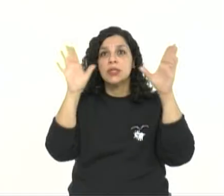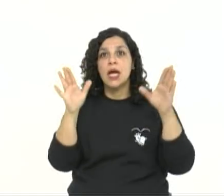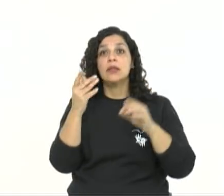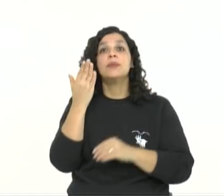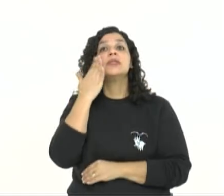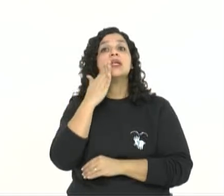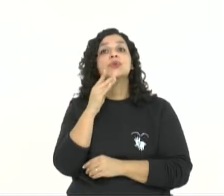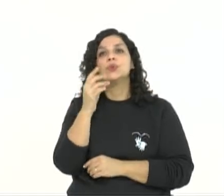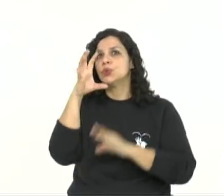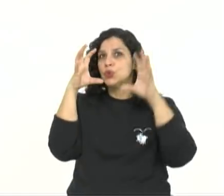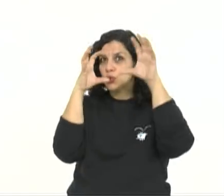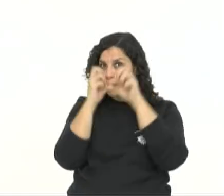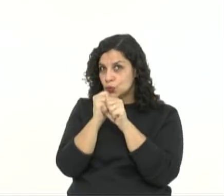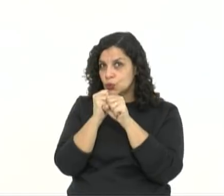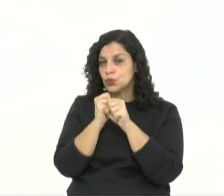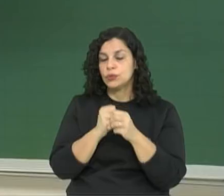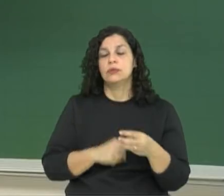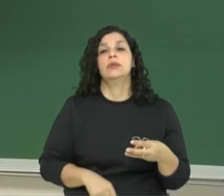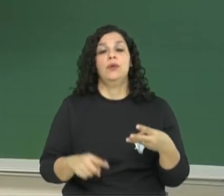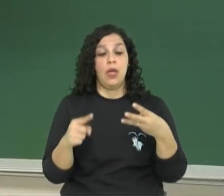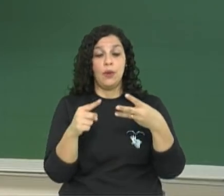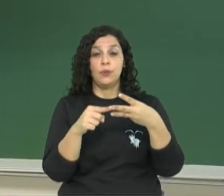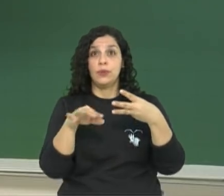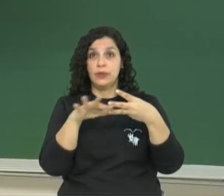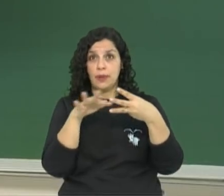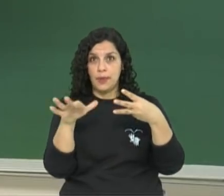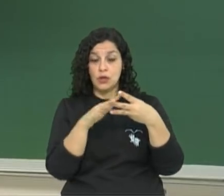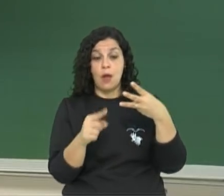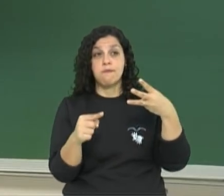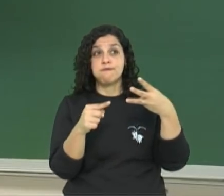azul escuro. Né? Esse é o nível intermediário.